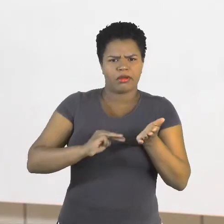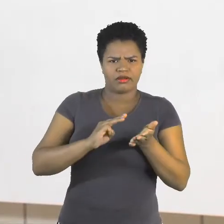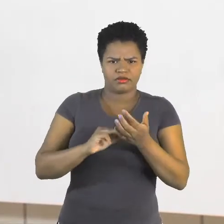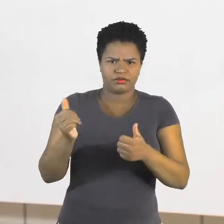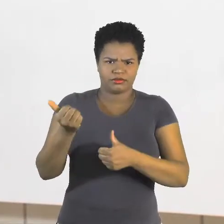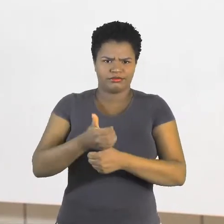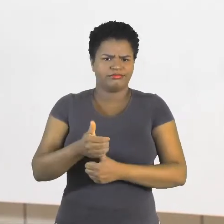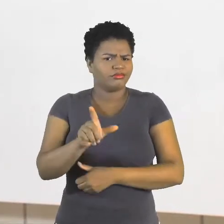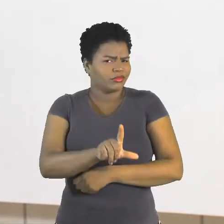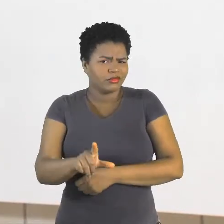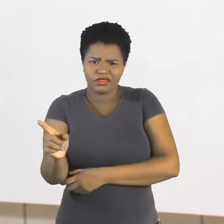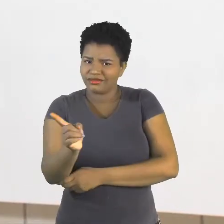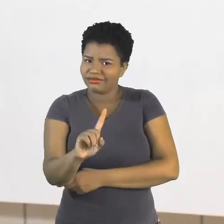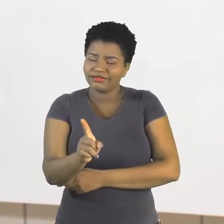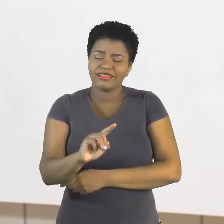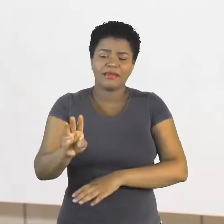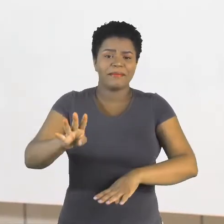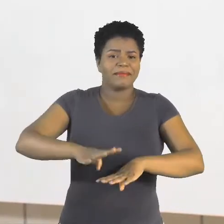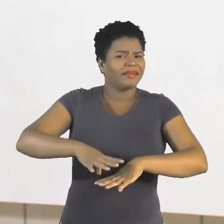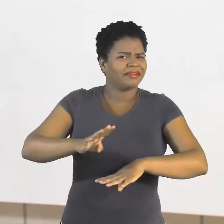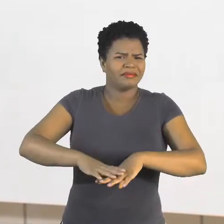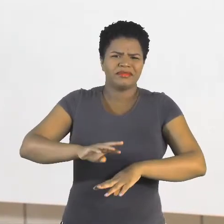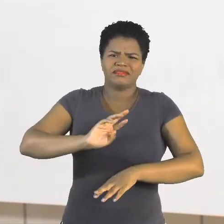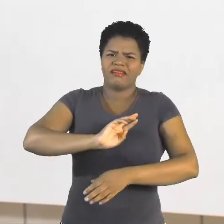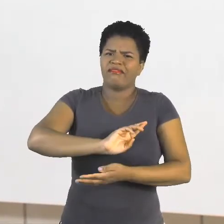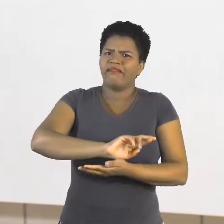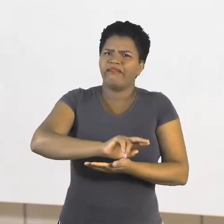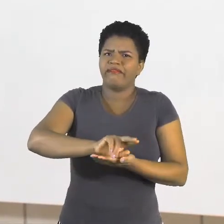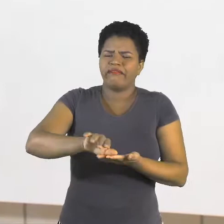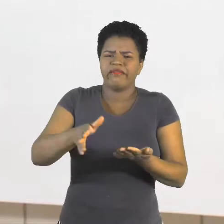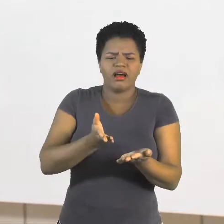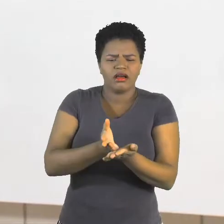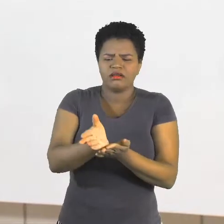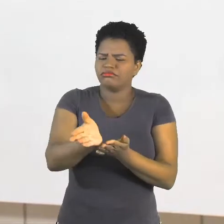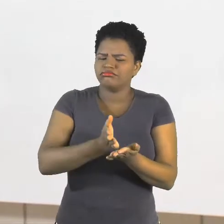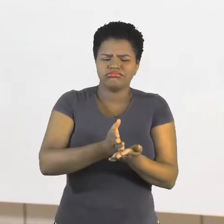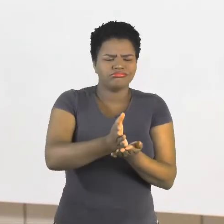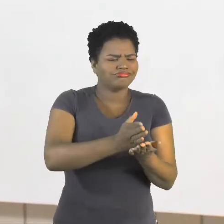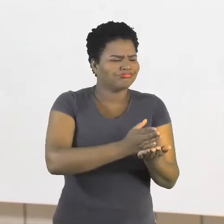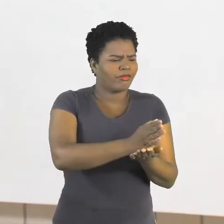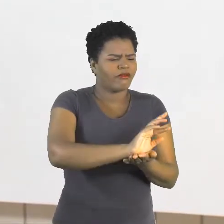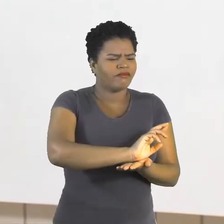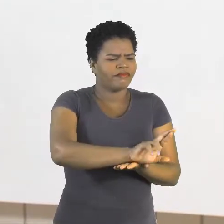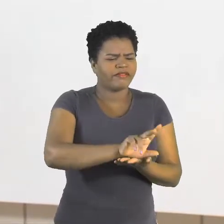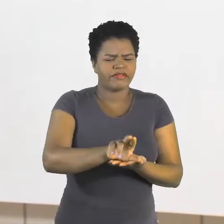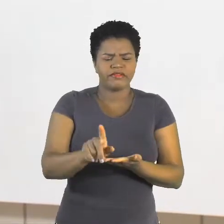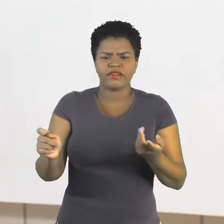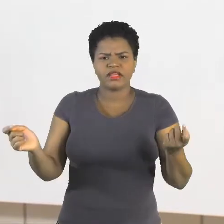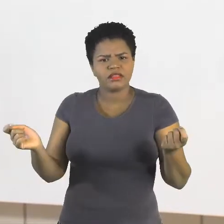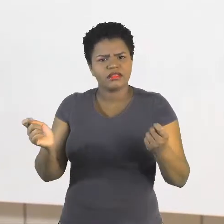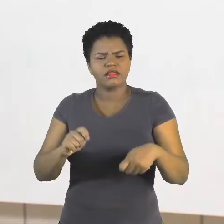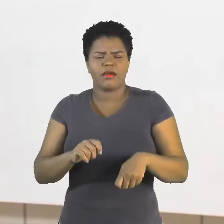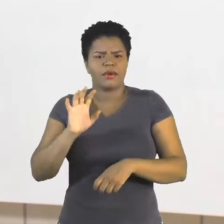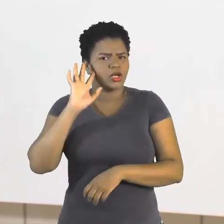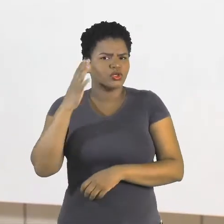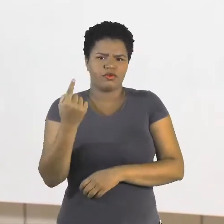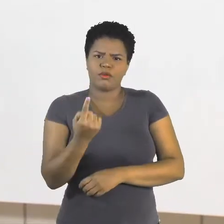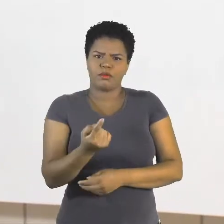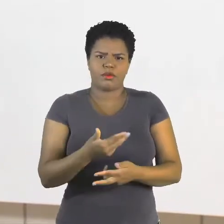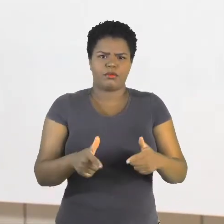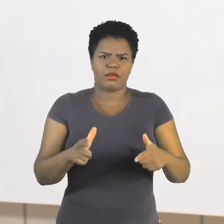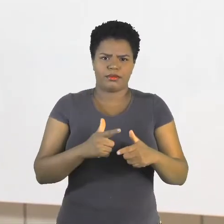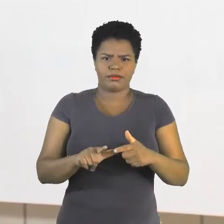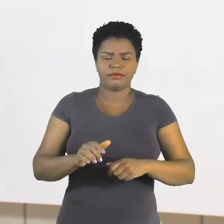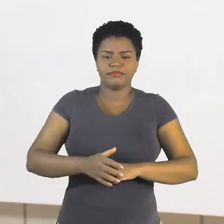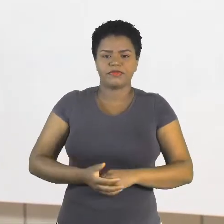que não, pessoal. A matemática é cheia de caminhos diferentes para sempre tentar resolver um problema. E hoje eu quero